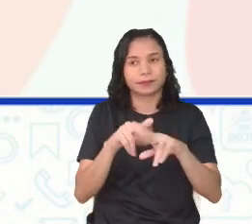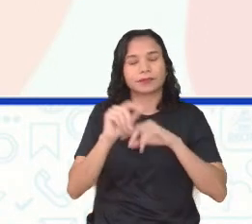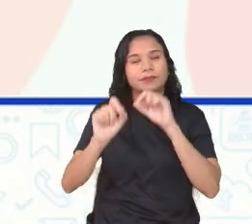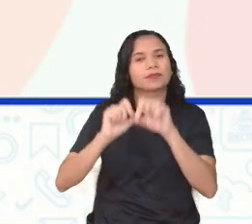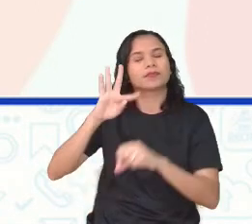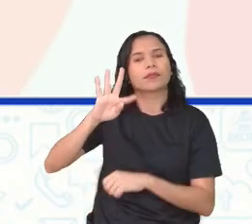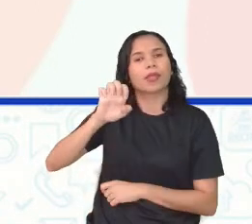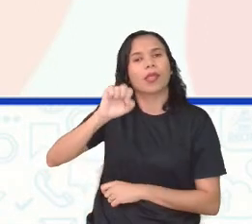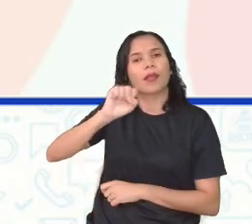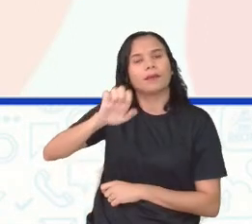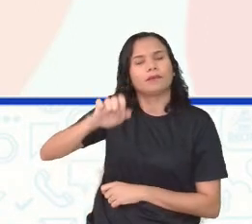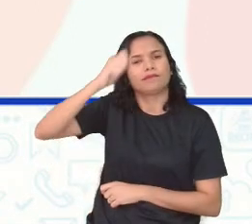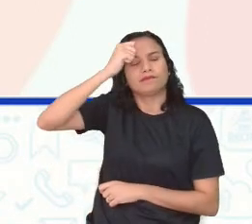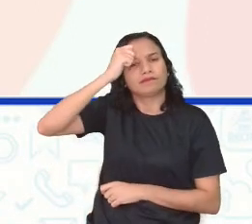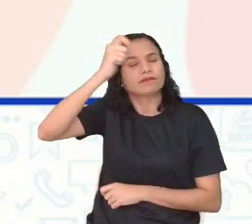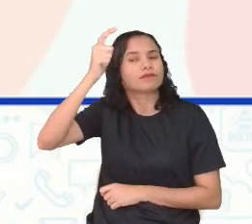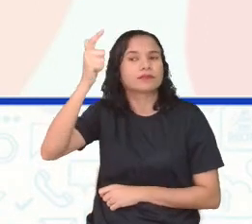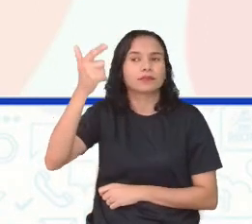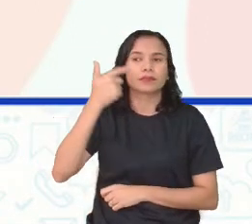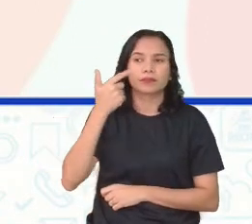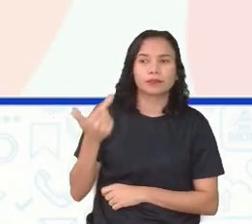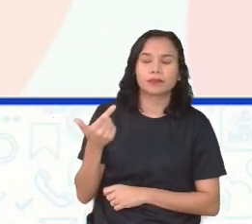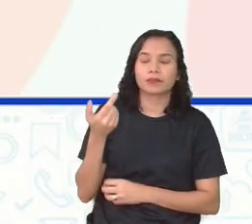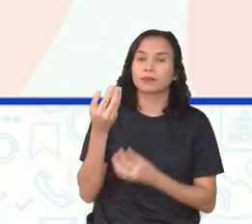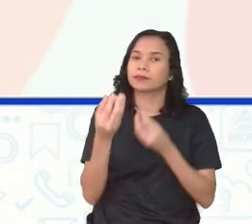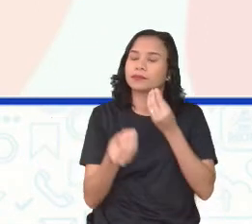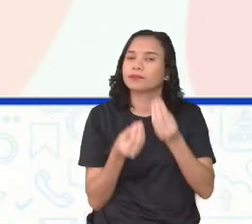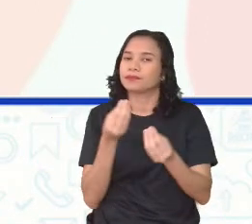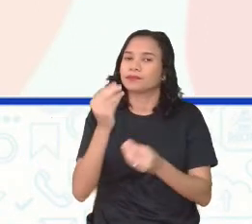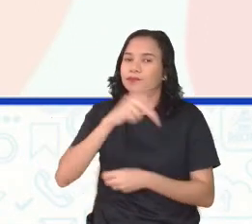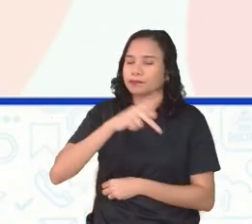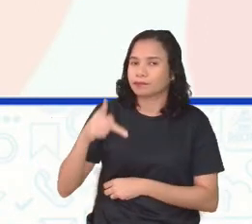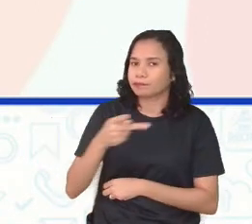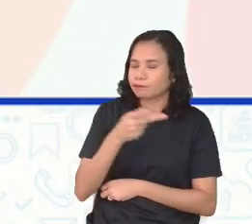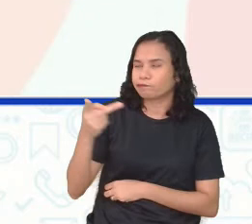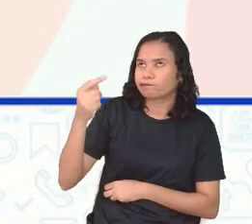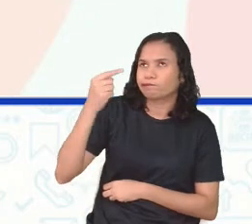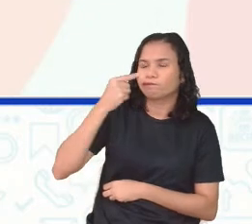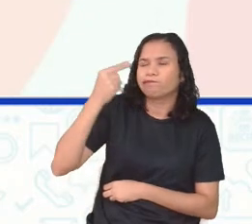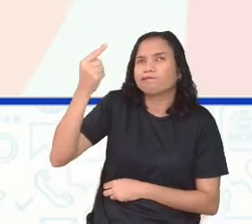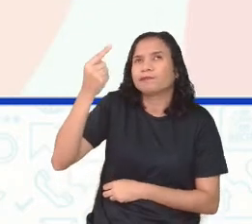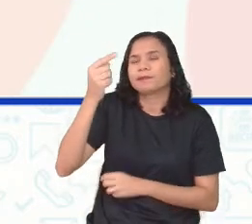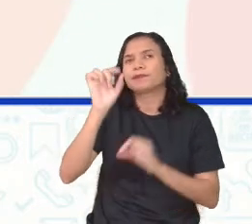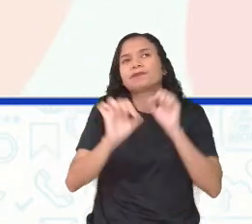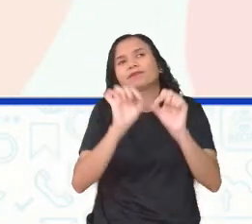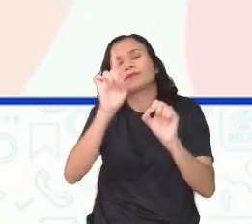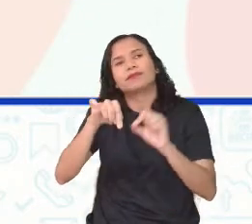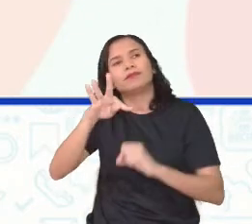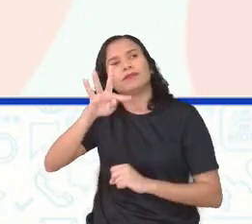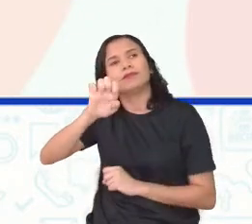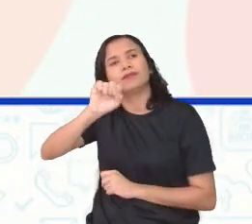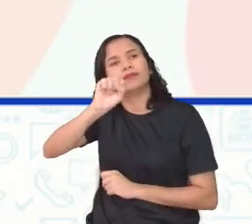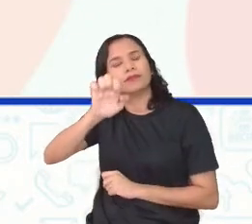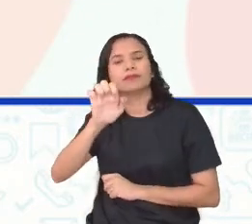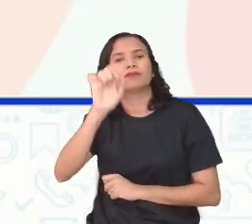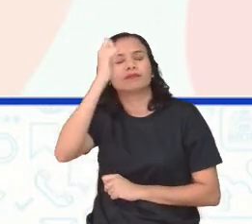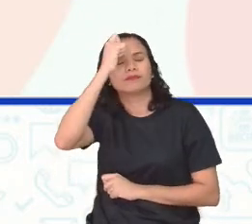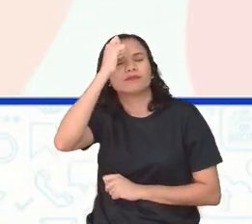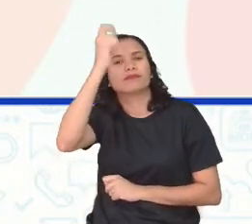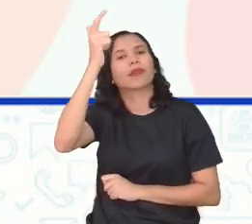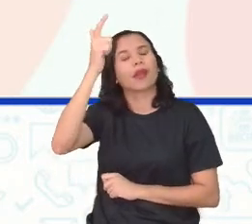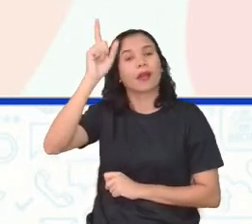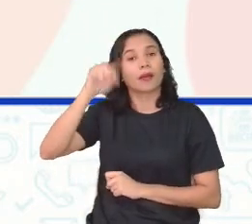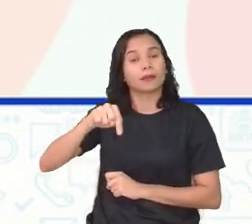é tese? Né? Então, professora, vocês devem estarem perguntando aí, e o que é tese, professora?